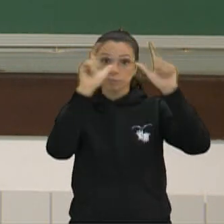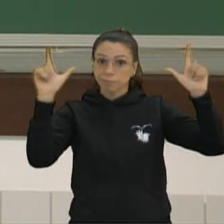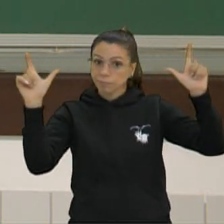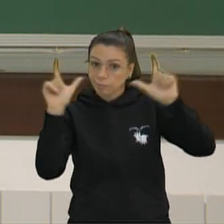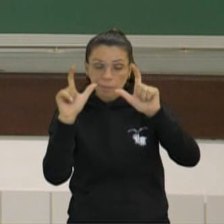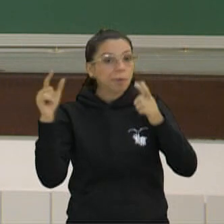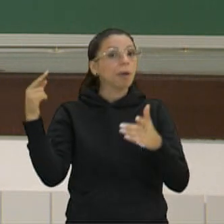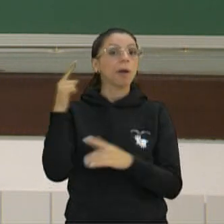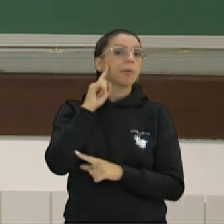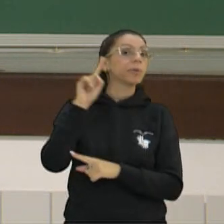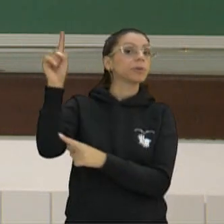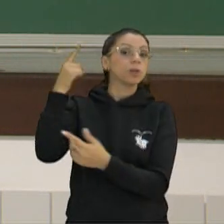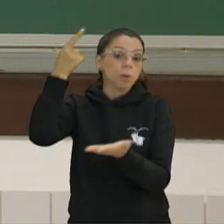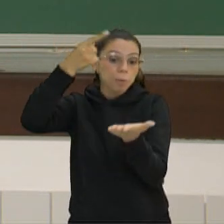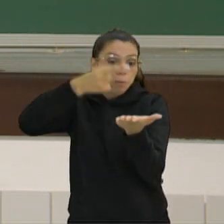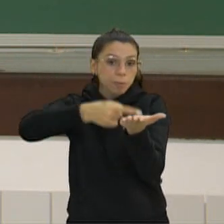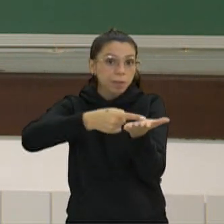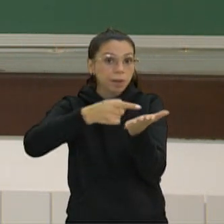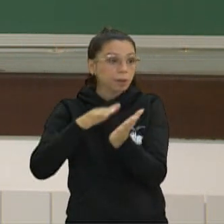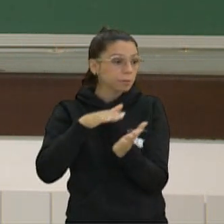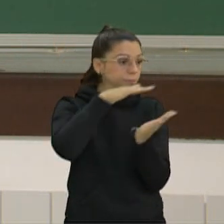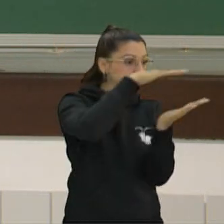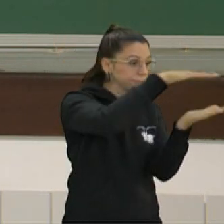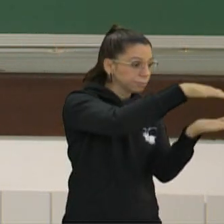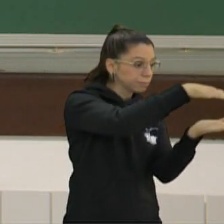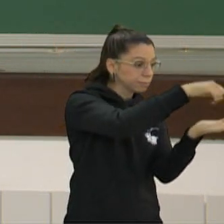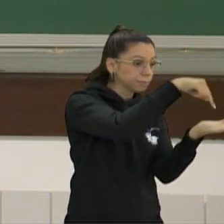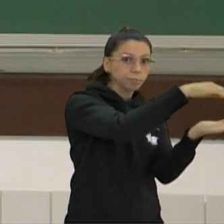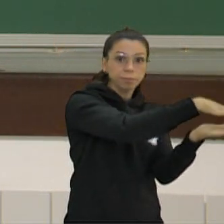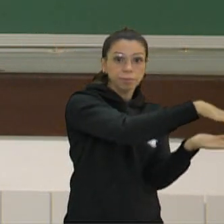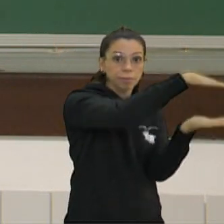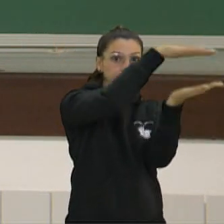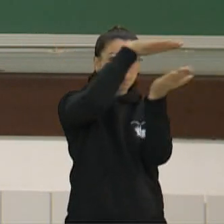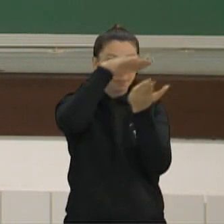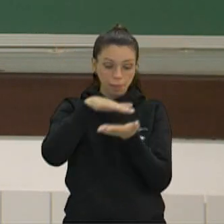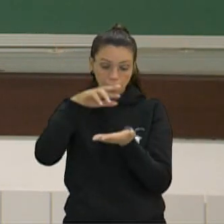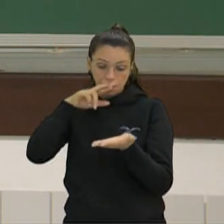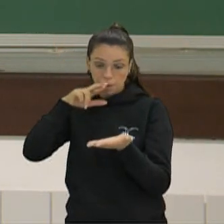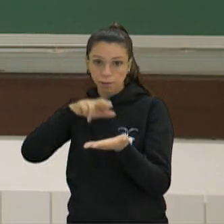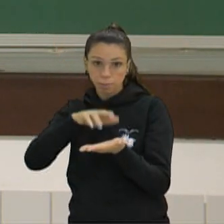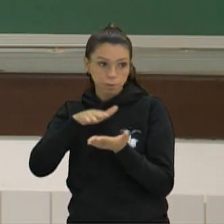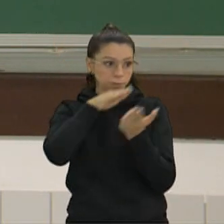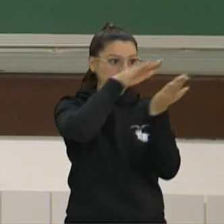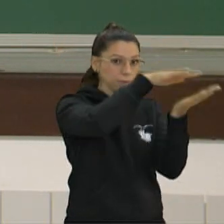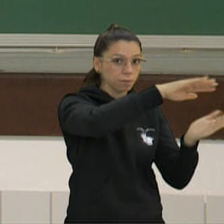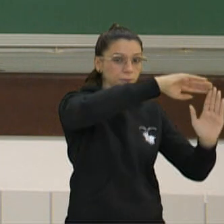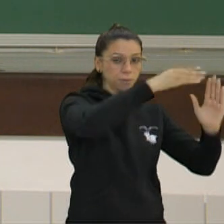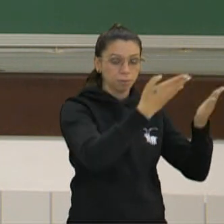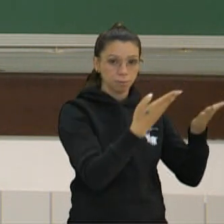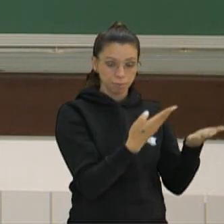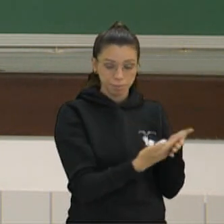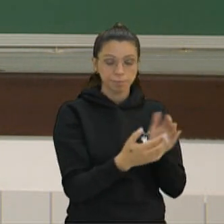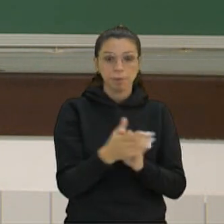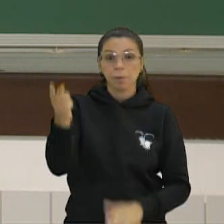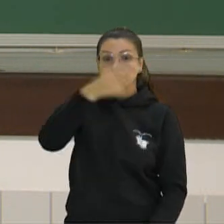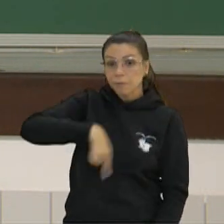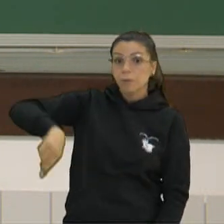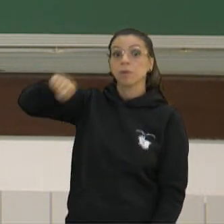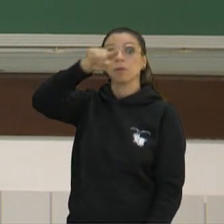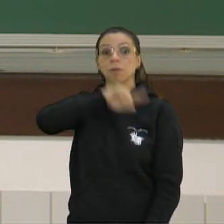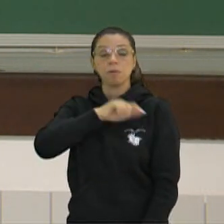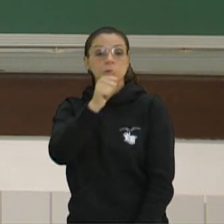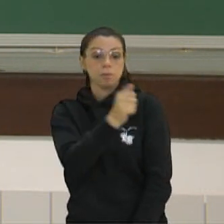aos prazos de retirada e entrega das atividades impressa na sua escola. E para todos os estudantes,